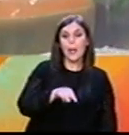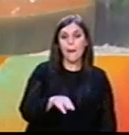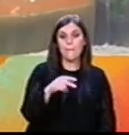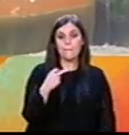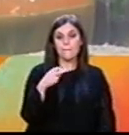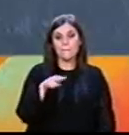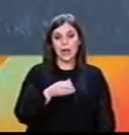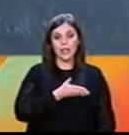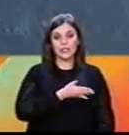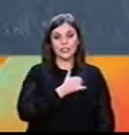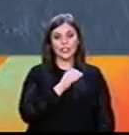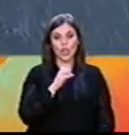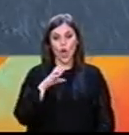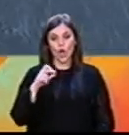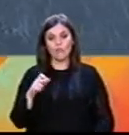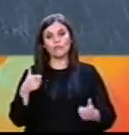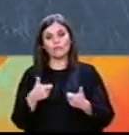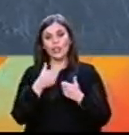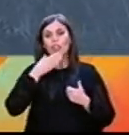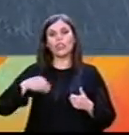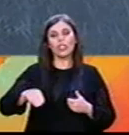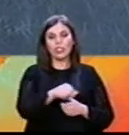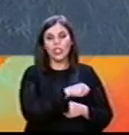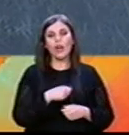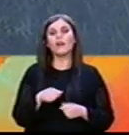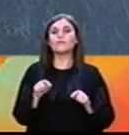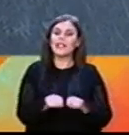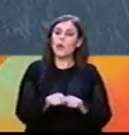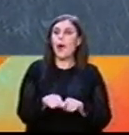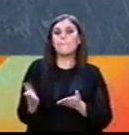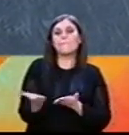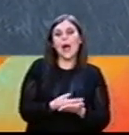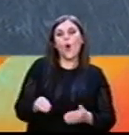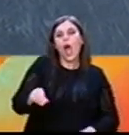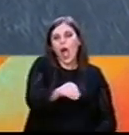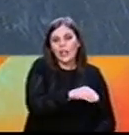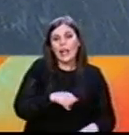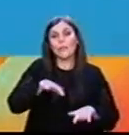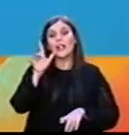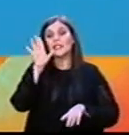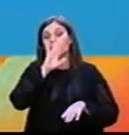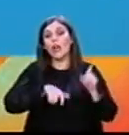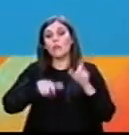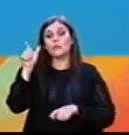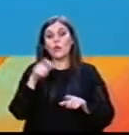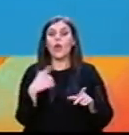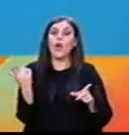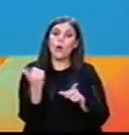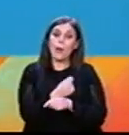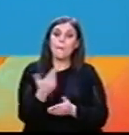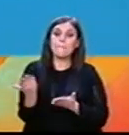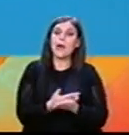Porque é aquela que acaba por ser mais próxima à textura do pão ralado. Claro que, se os telespectadores conseguirem comprar pão ralado sem glúten,